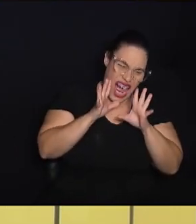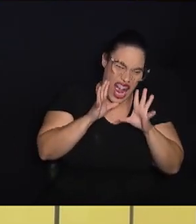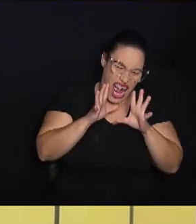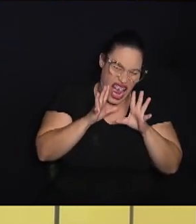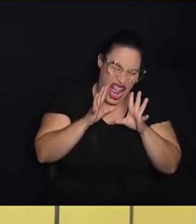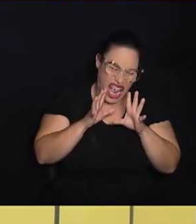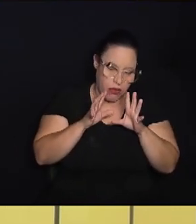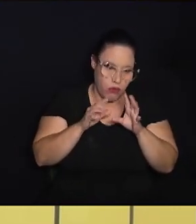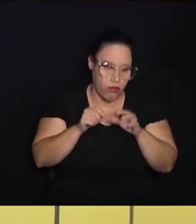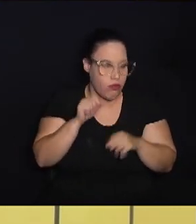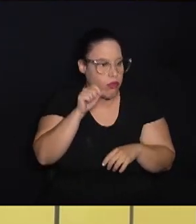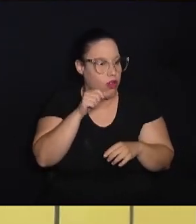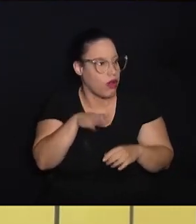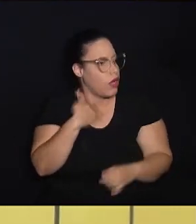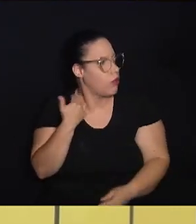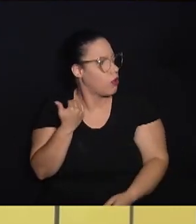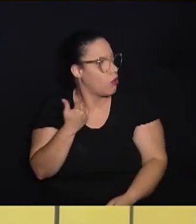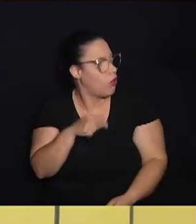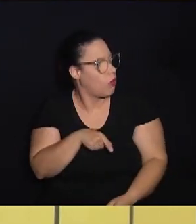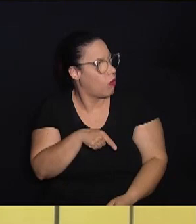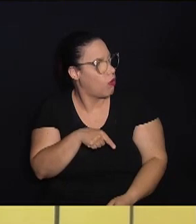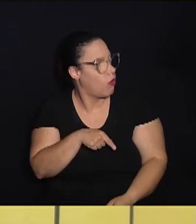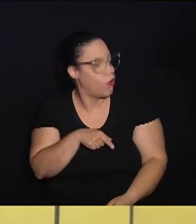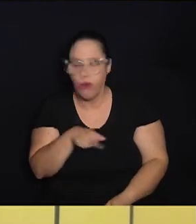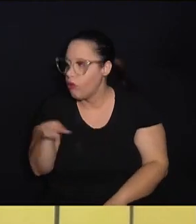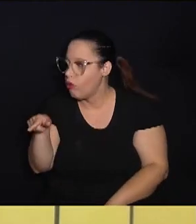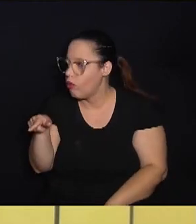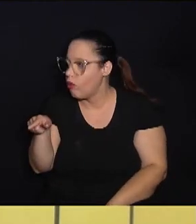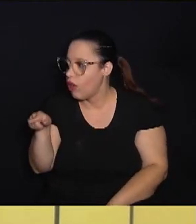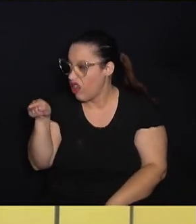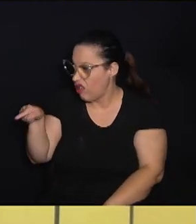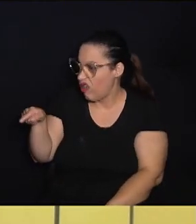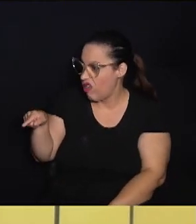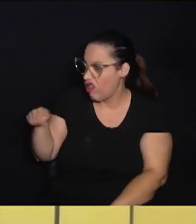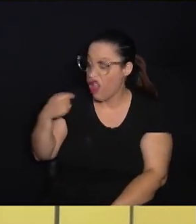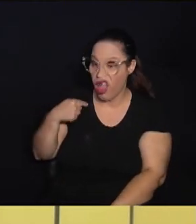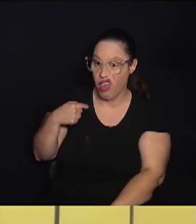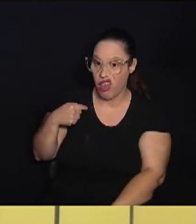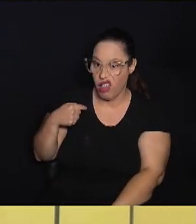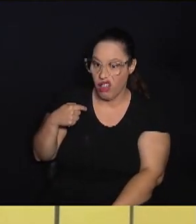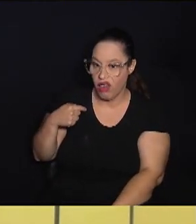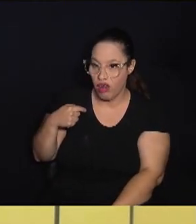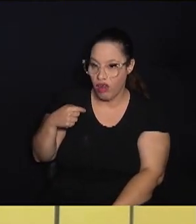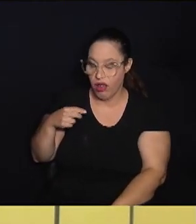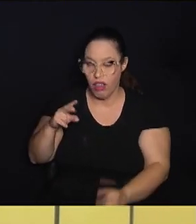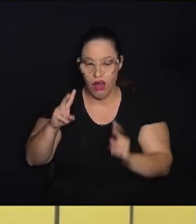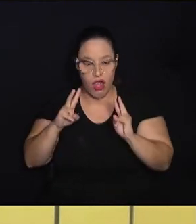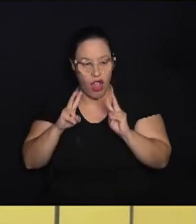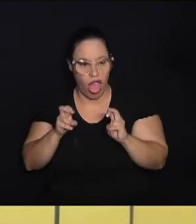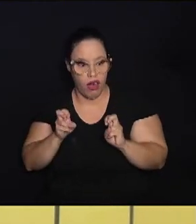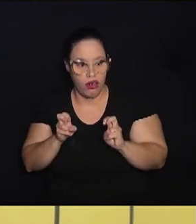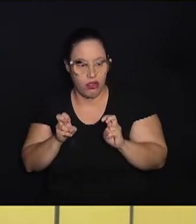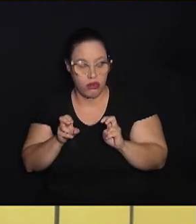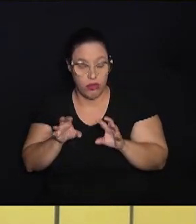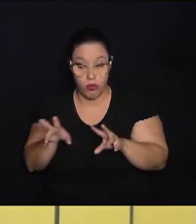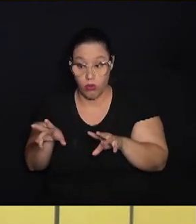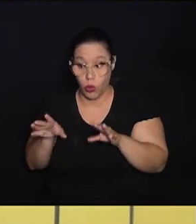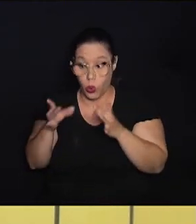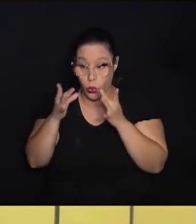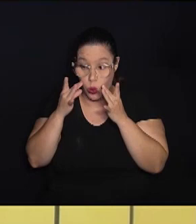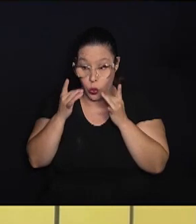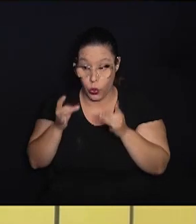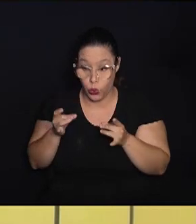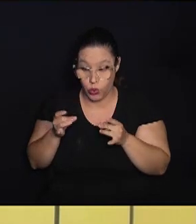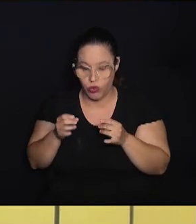foi o autor foi você que tá lendo você que imaginou Então isso é uma coisa também que que atrai muito eu acho nas histórias en quadrinhos agora